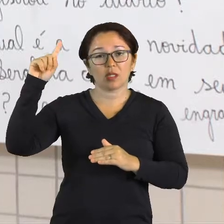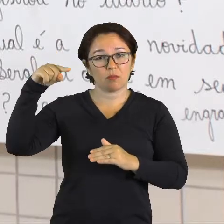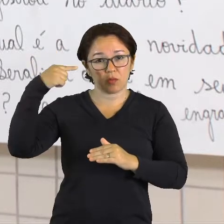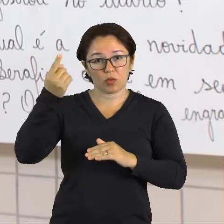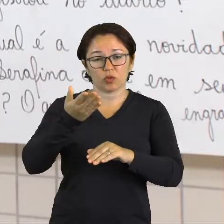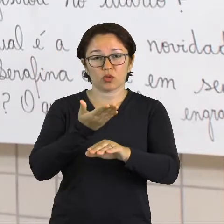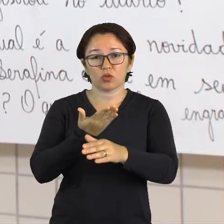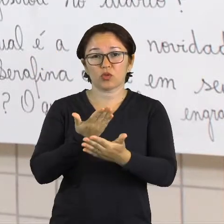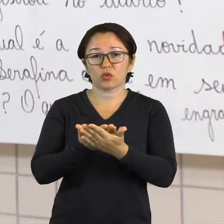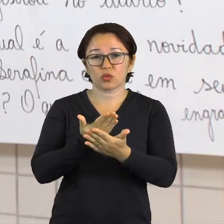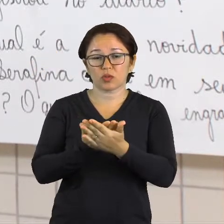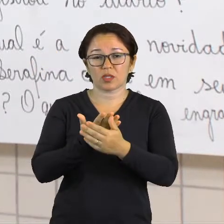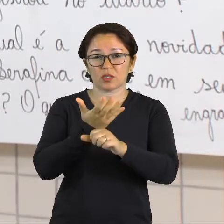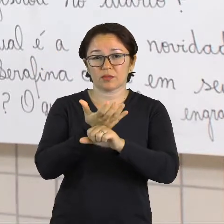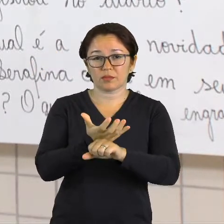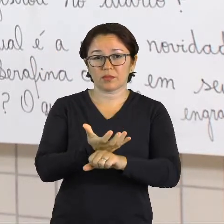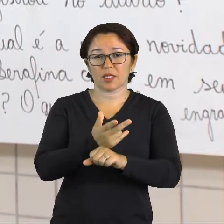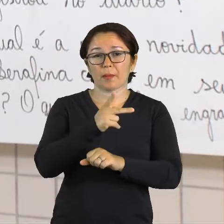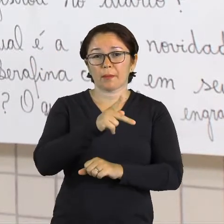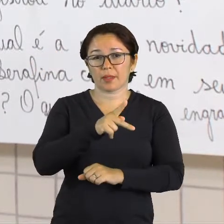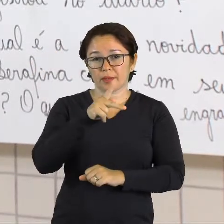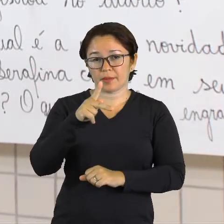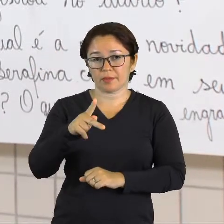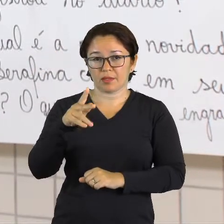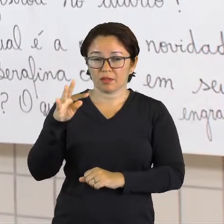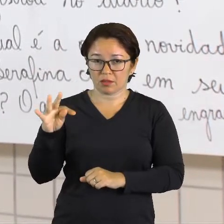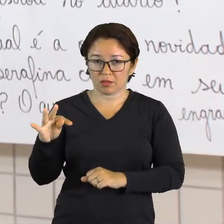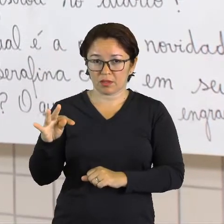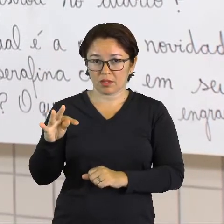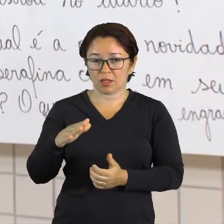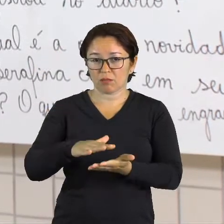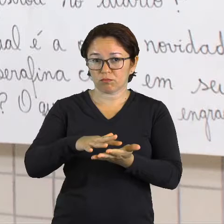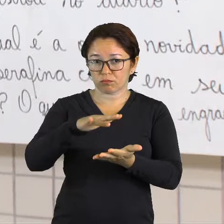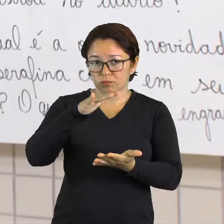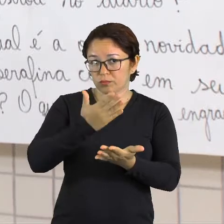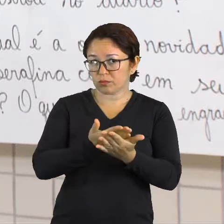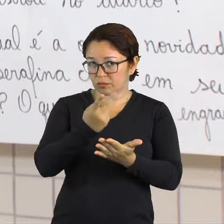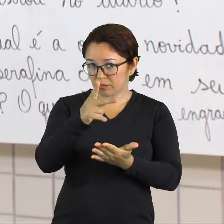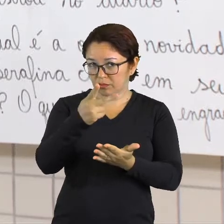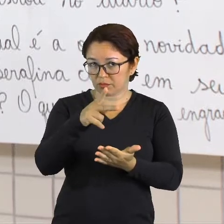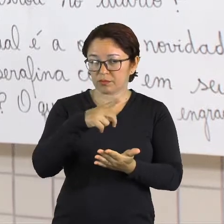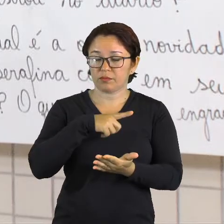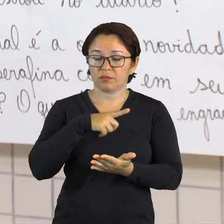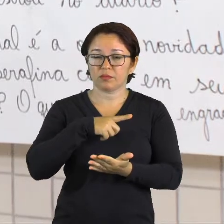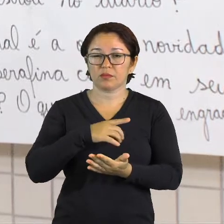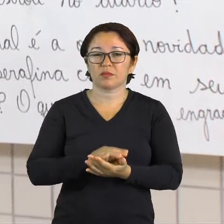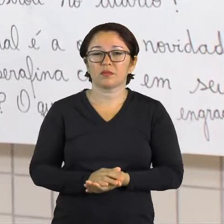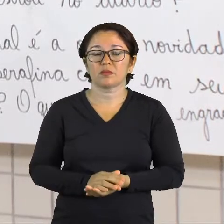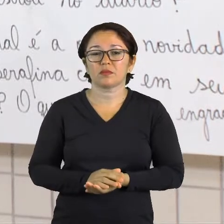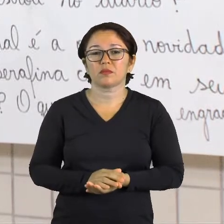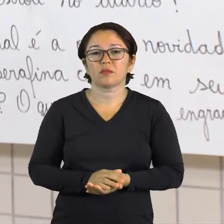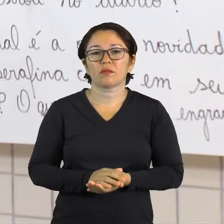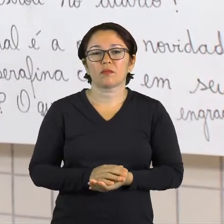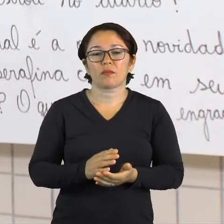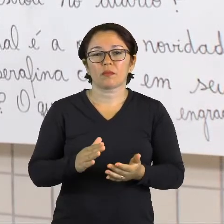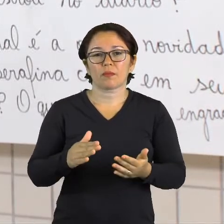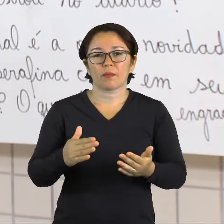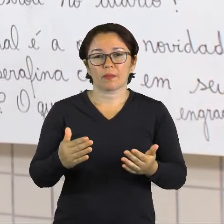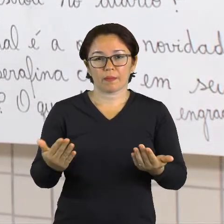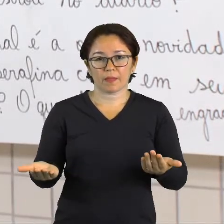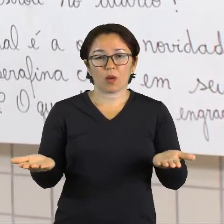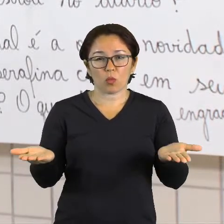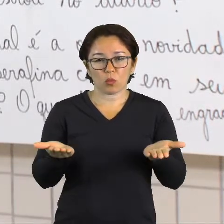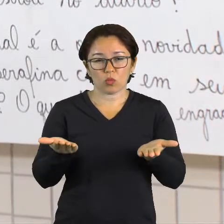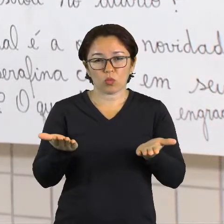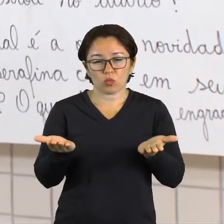de vocês. E aí, né, nessa parte de língua portuguesa, no início, nós já colocamos algum trecho para